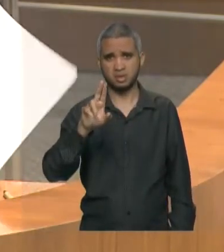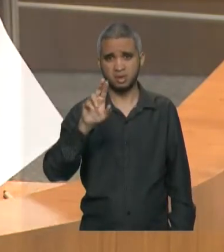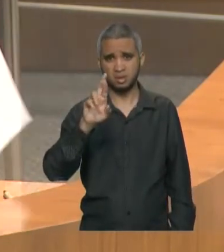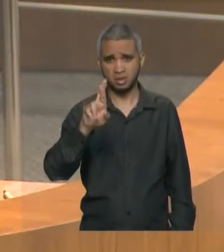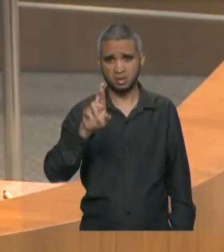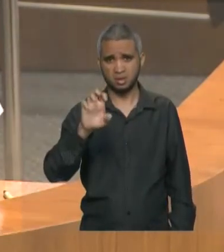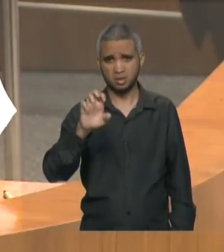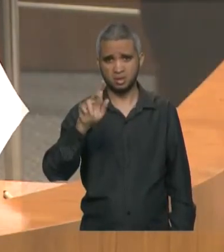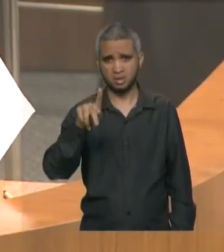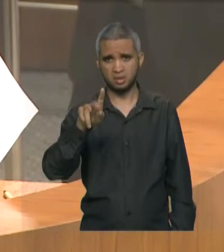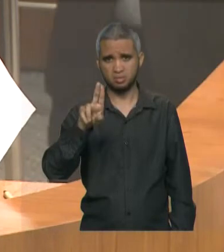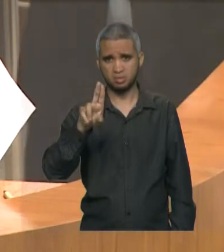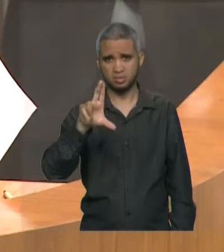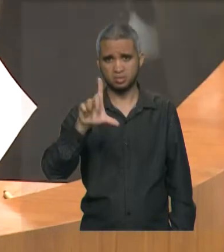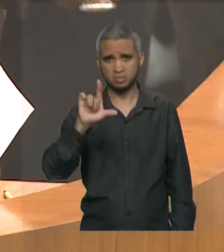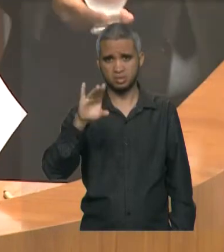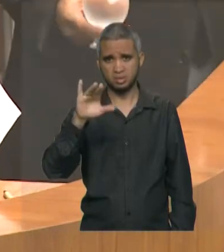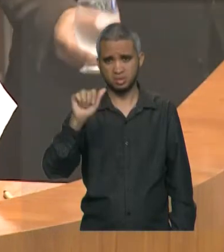Pescadores.